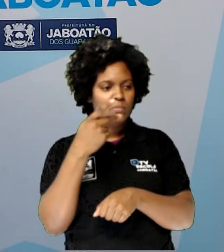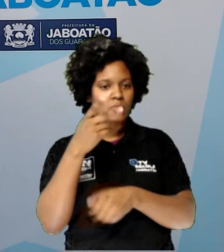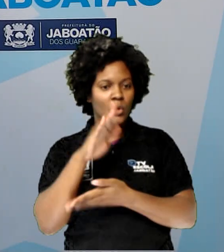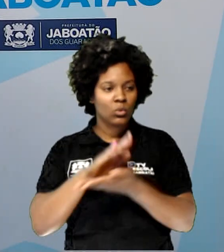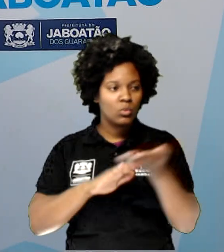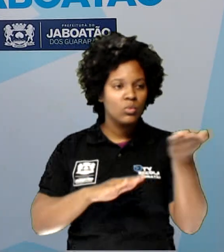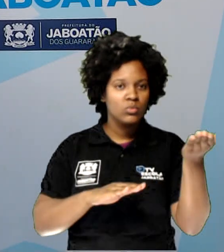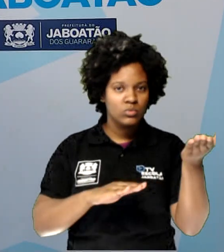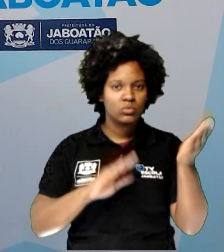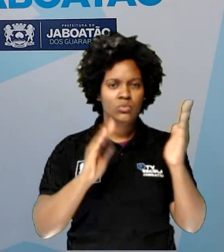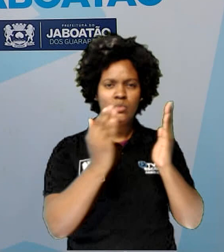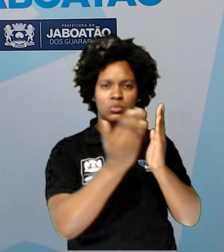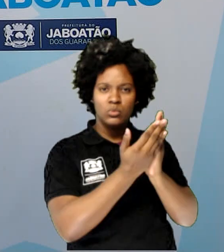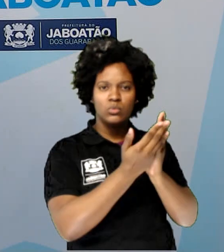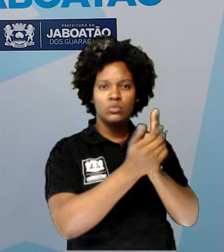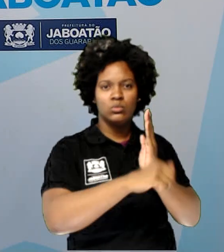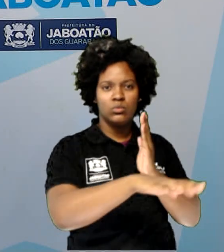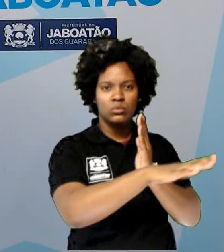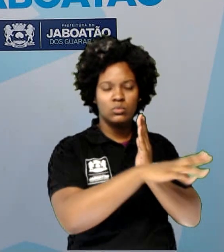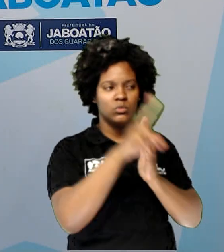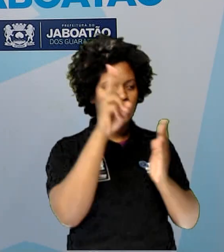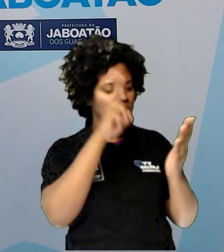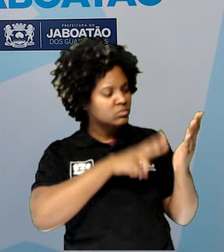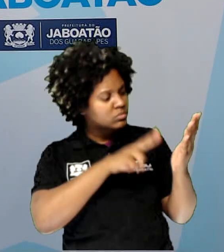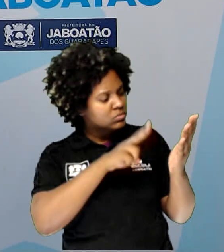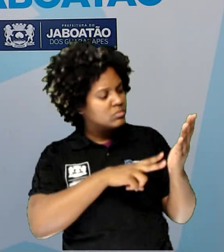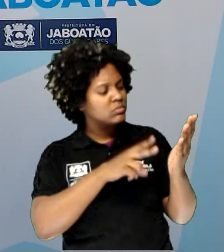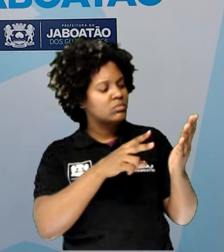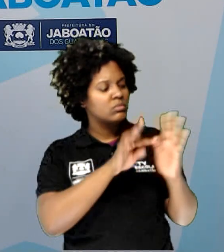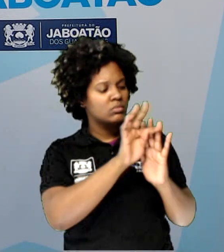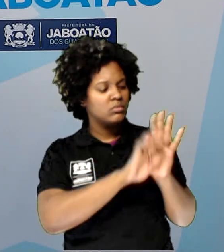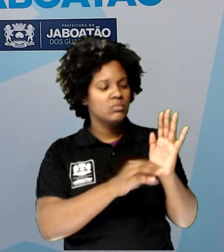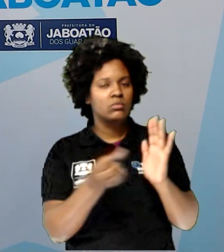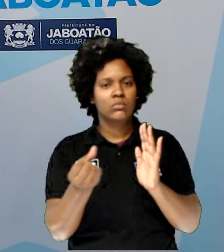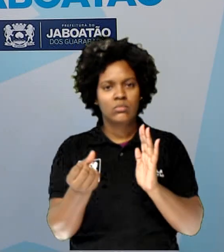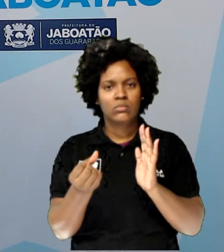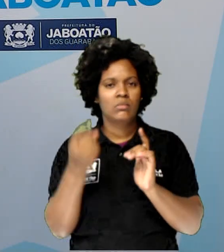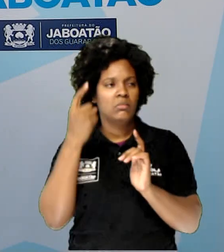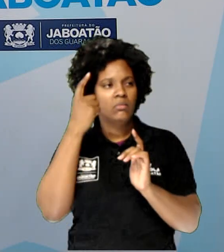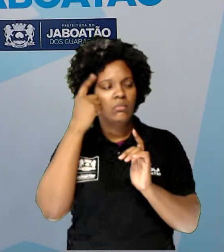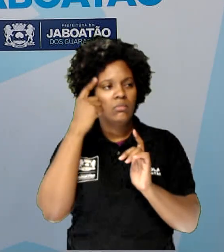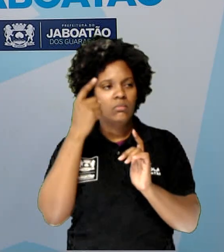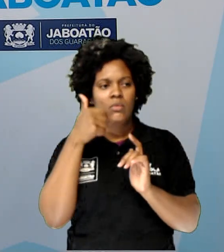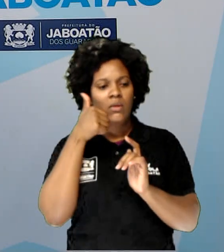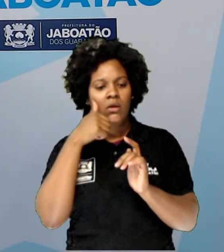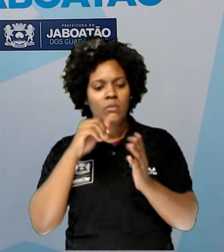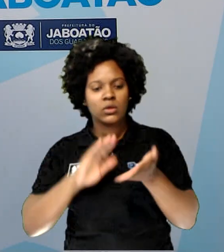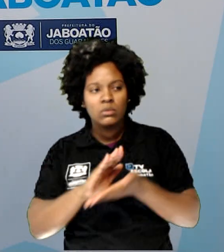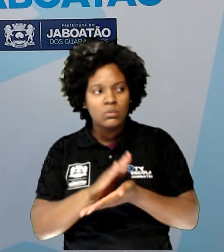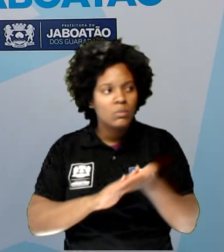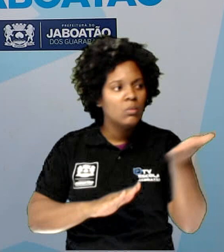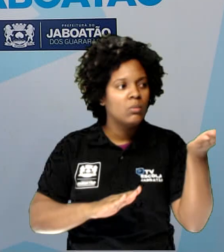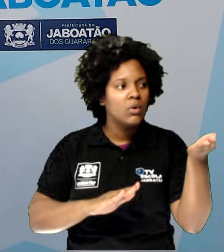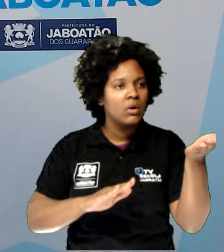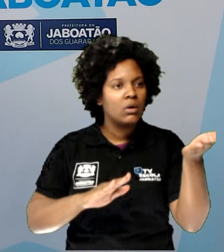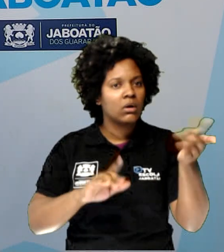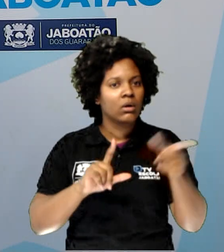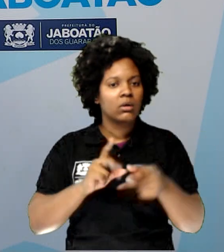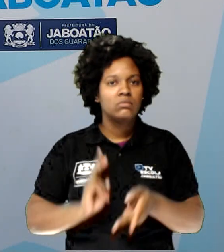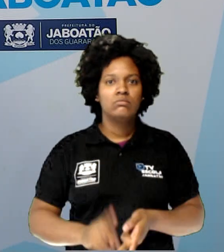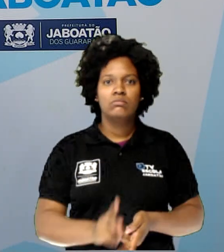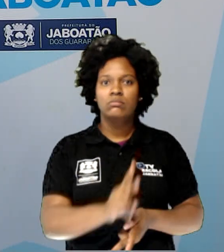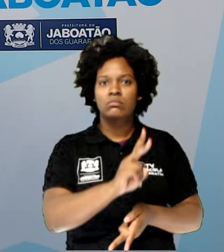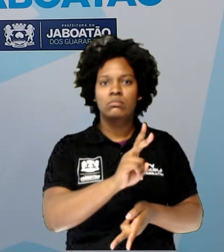Nárnia, né, que foi o que se viu no texto 6, realmente dá essa ideia de que a garotinha está indo para não voltar. Se ela dissesse eu vou